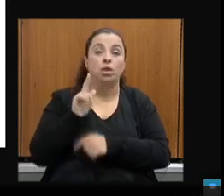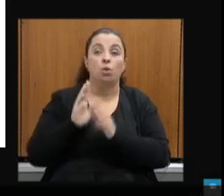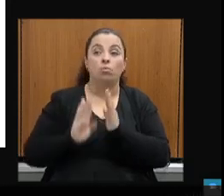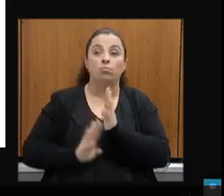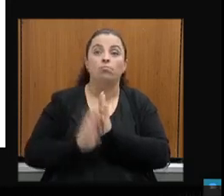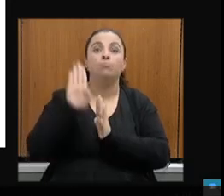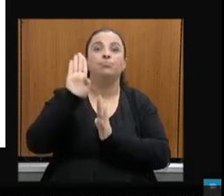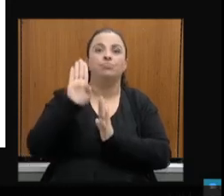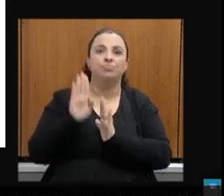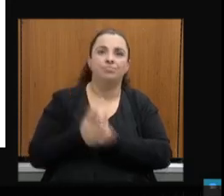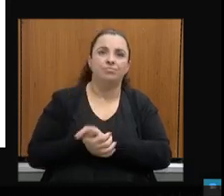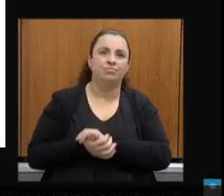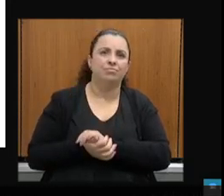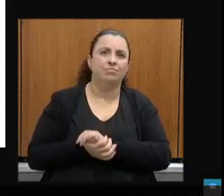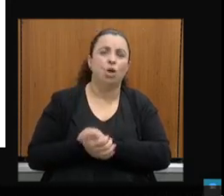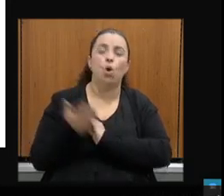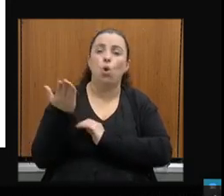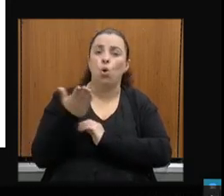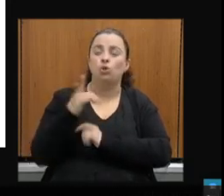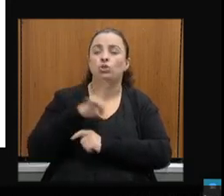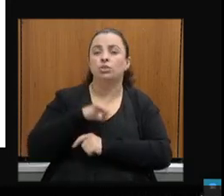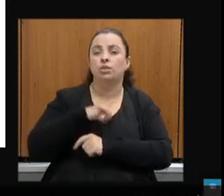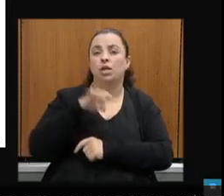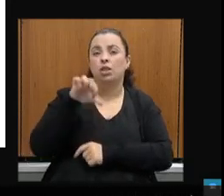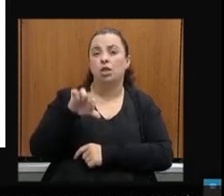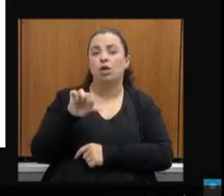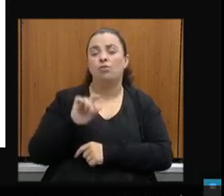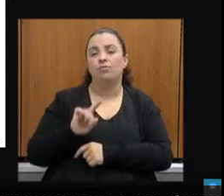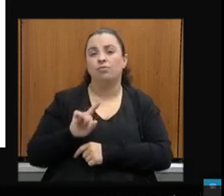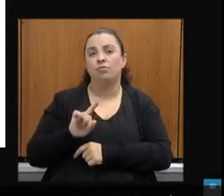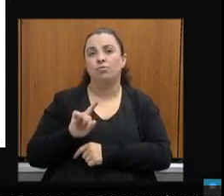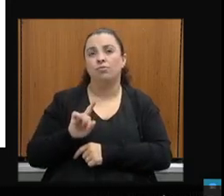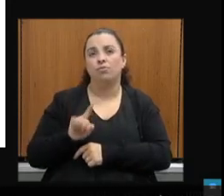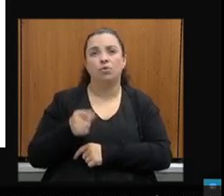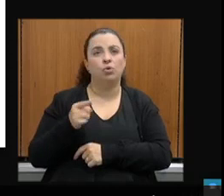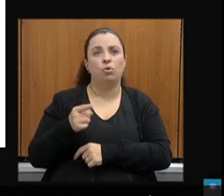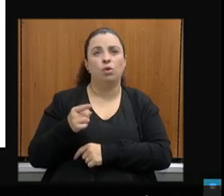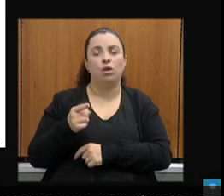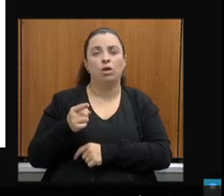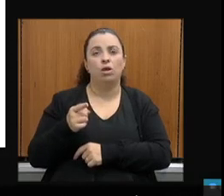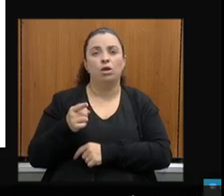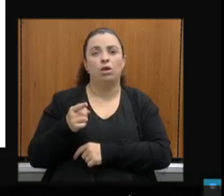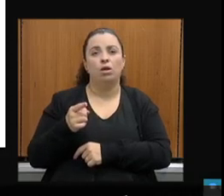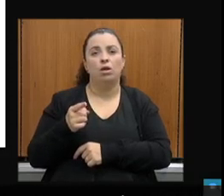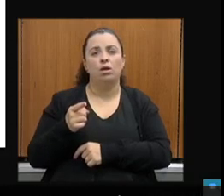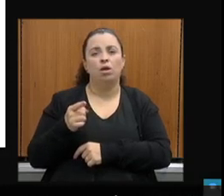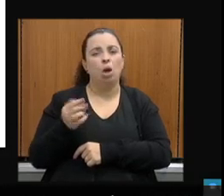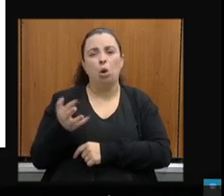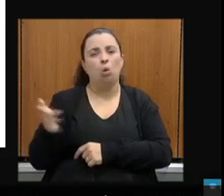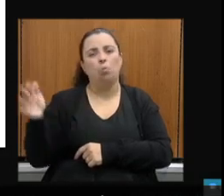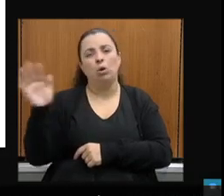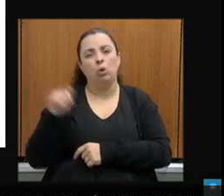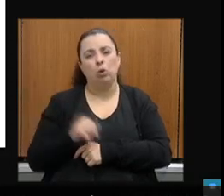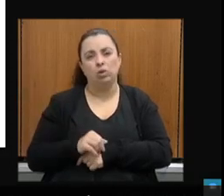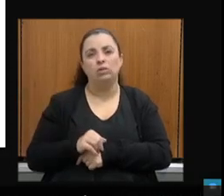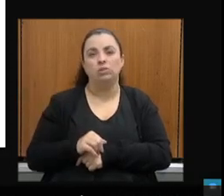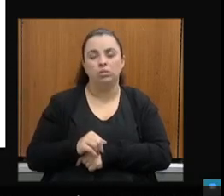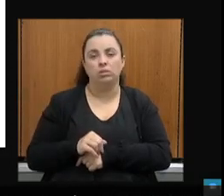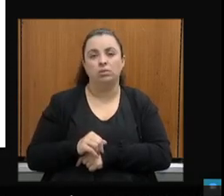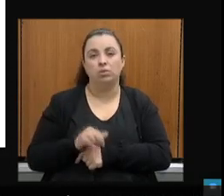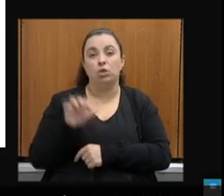hoje nós estamos aí com 9,1 terminamos né o primeiro trimestre de 2 mil de de